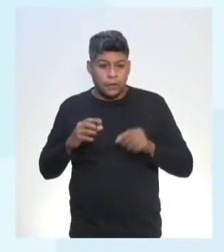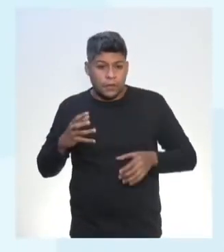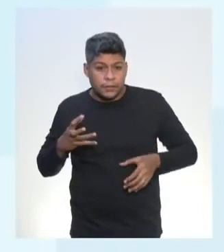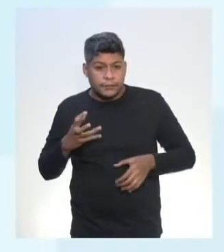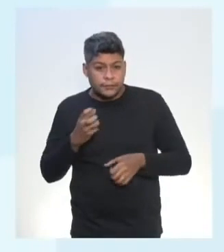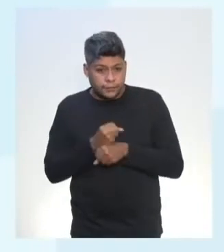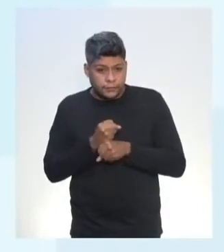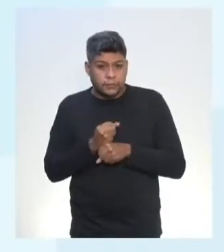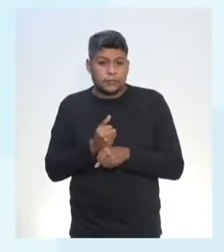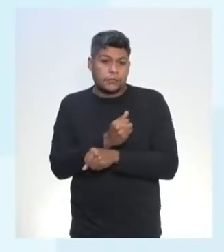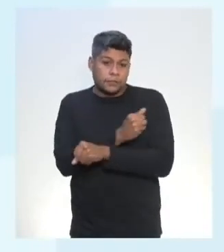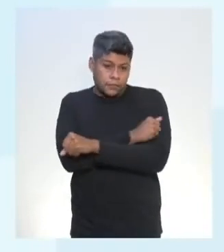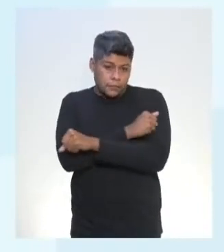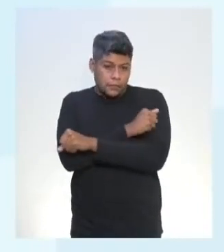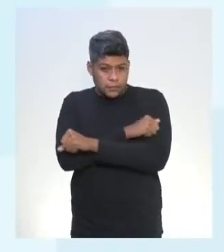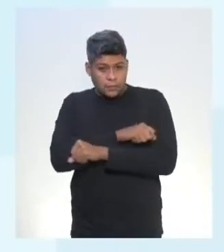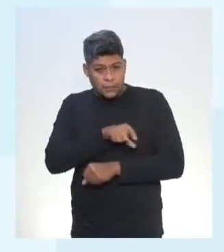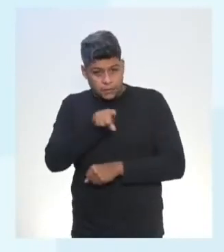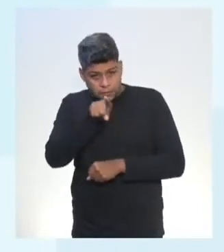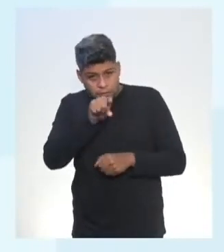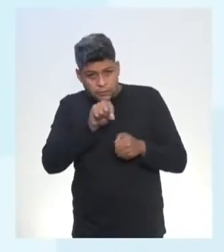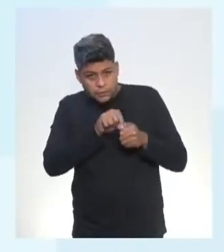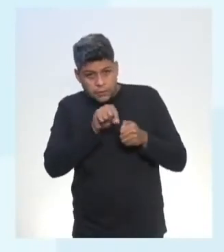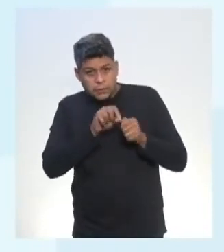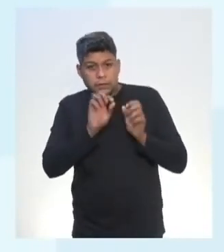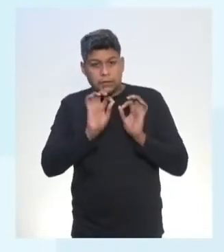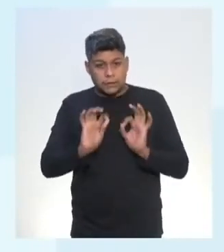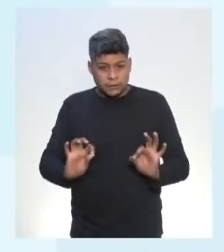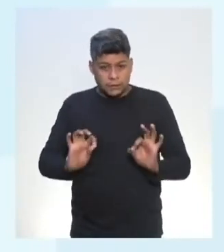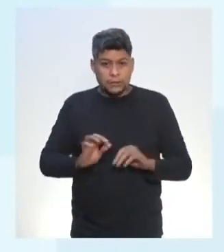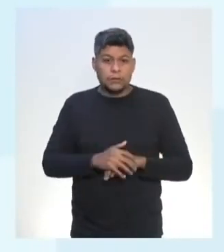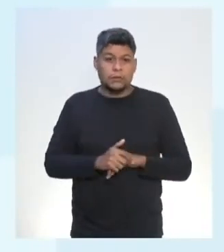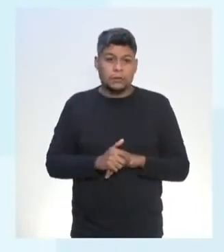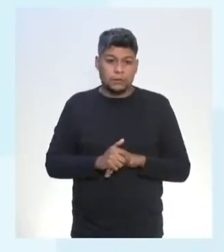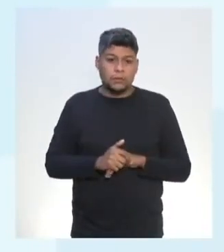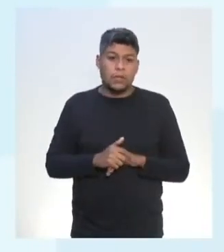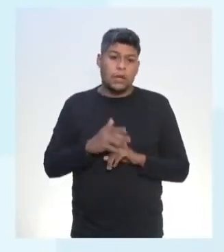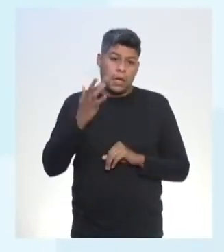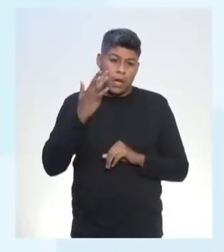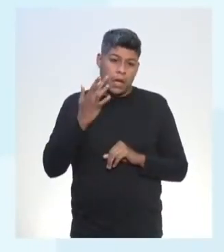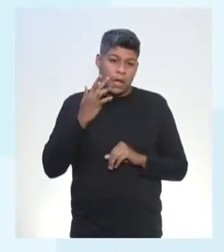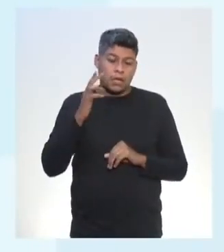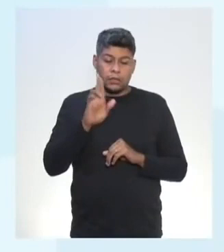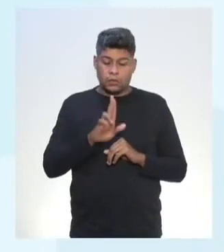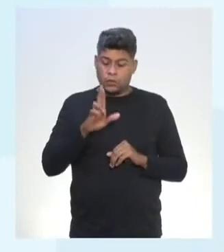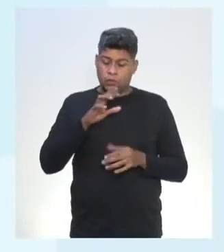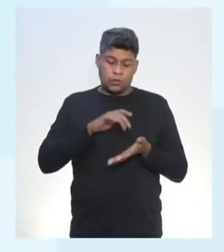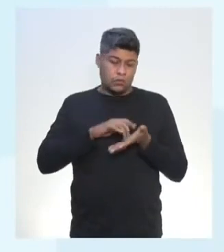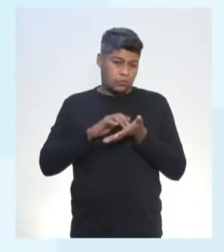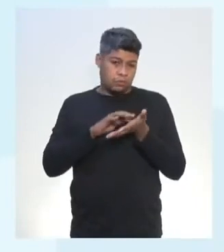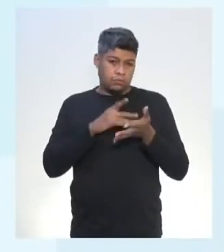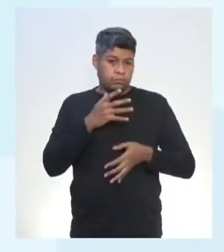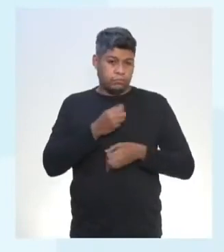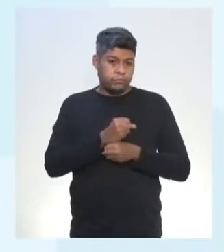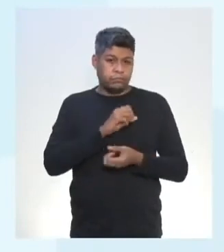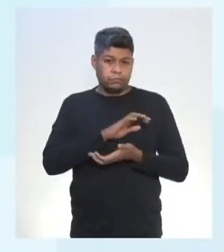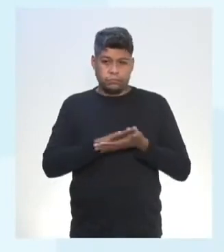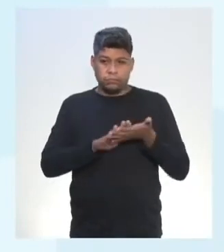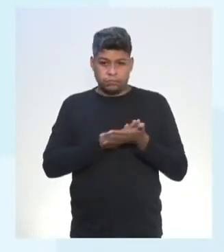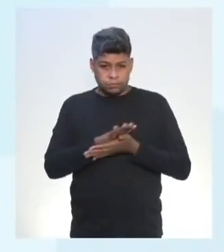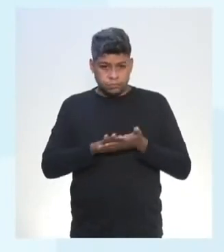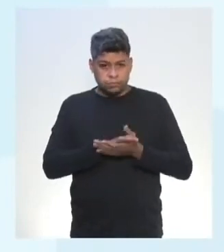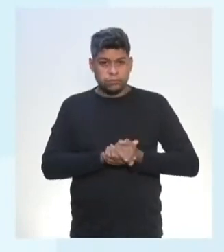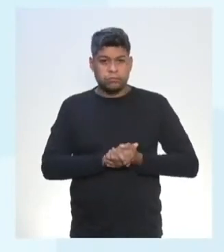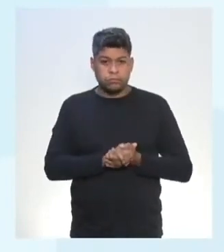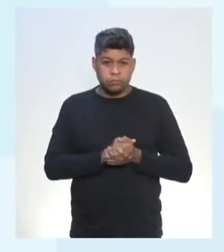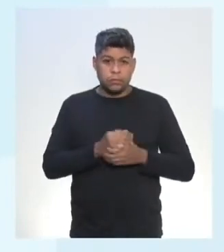continha para aluno, para ver se vocês fizeram direitinho. E eu acredito que vocês não usaram a calculadora, não é mesmo? Fizeram aí na